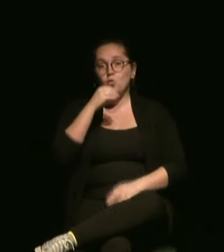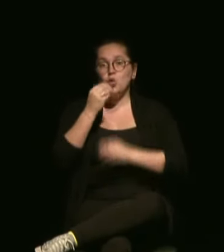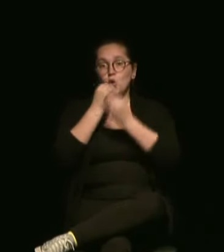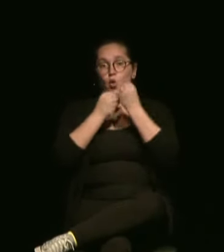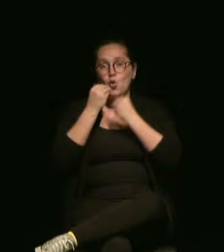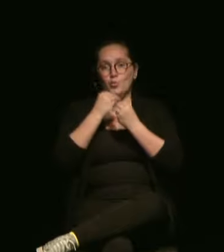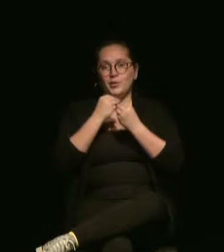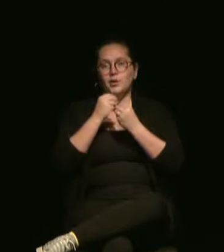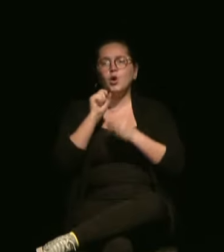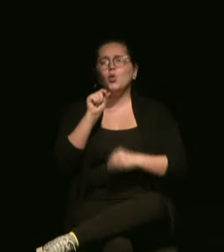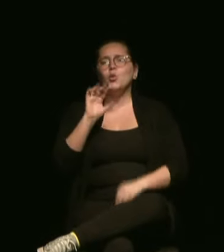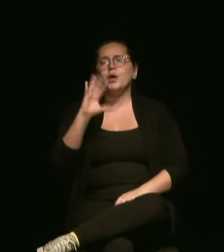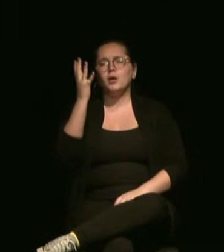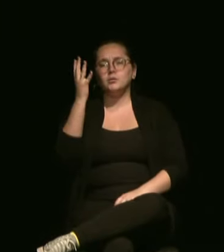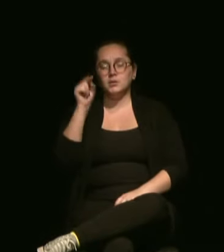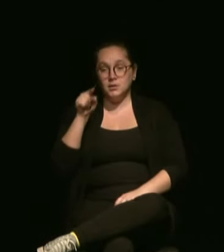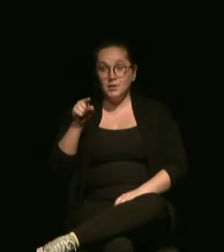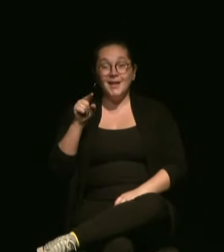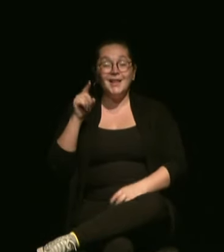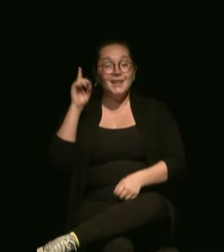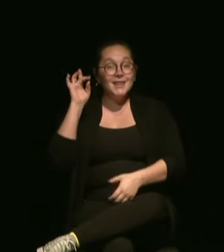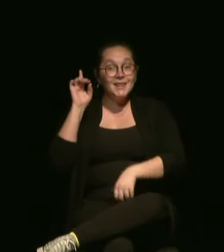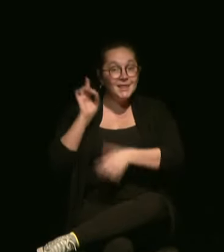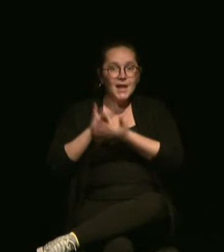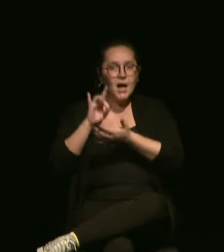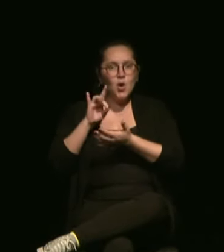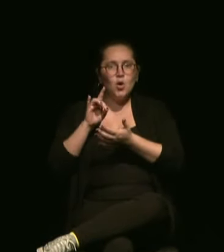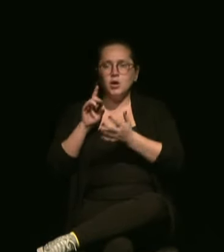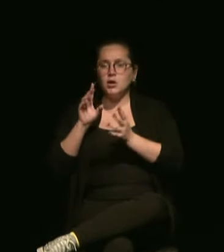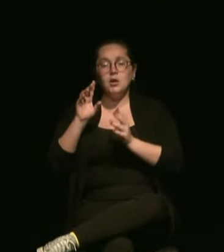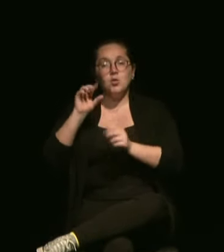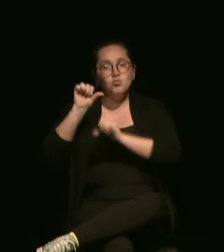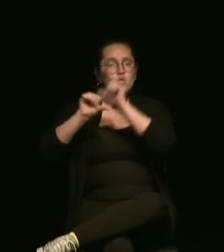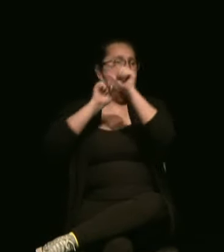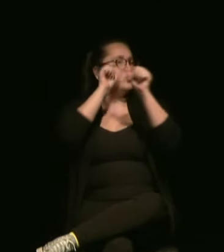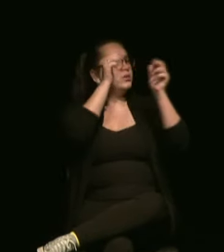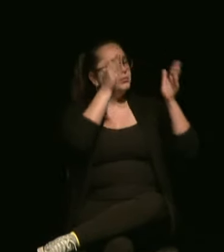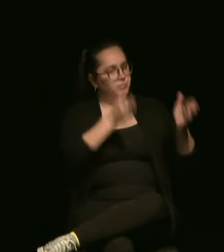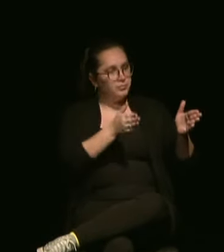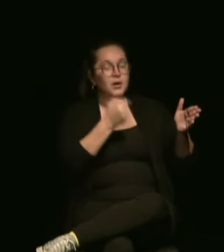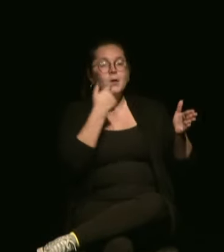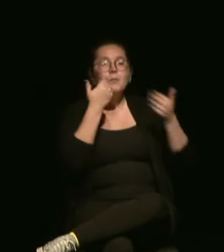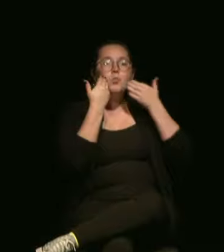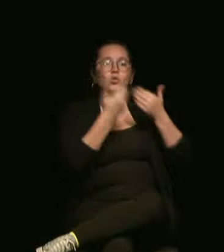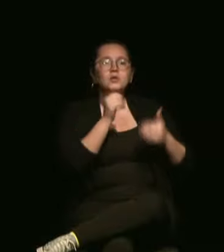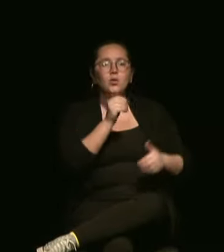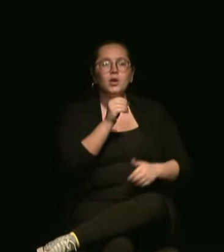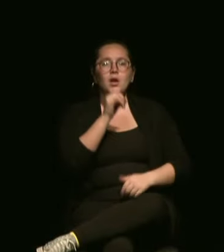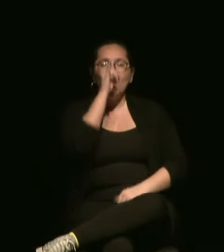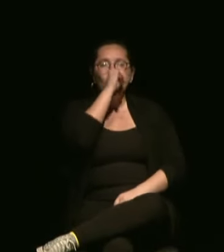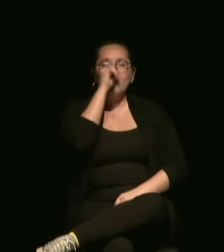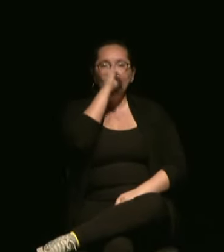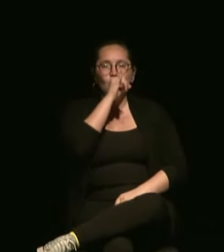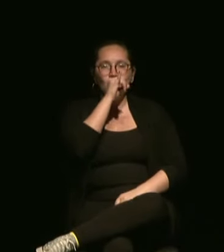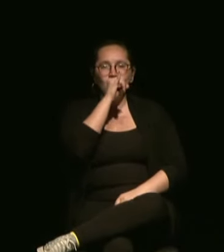esperado um plano de corte em que você vê o porco comendo a tal da raiz. Isso